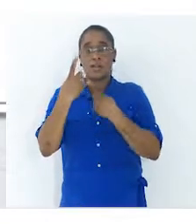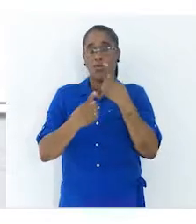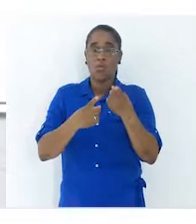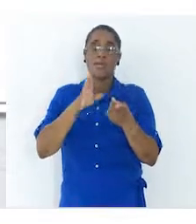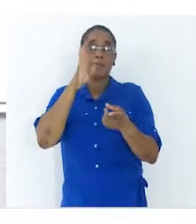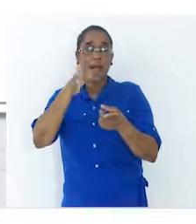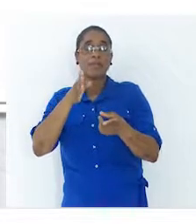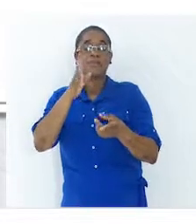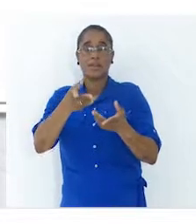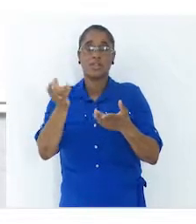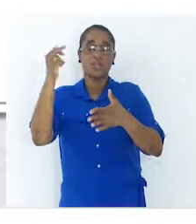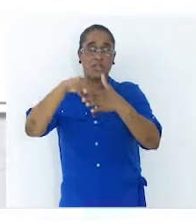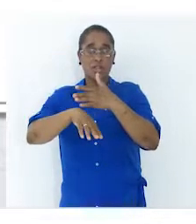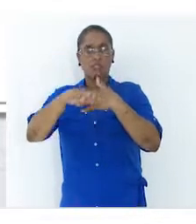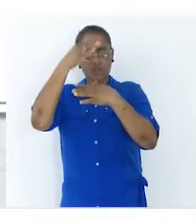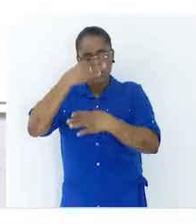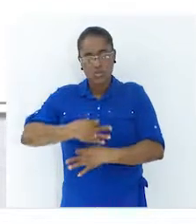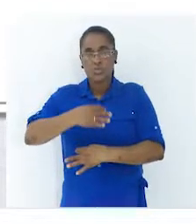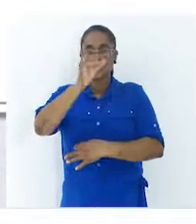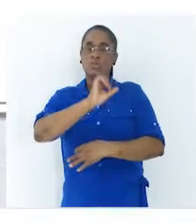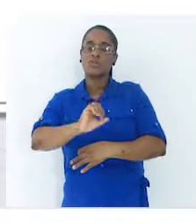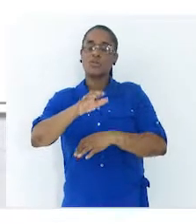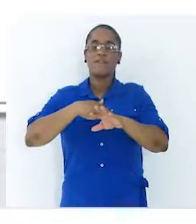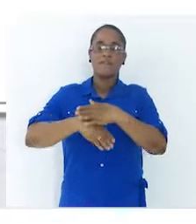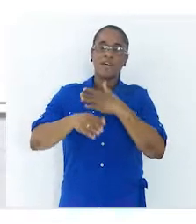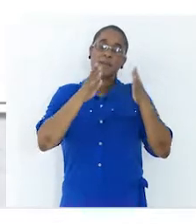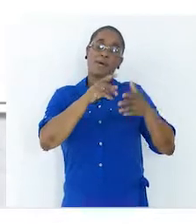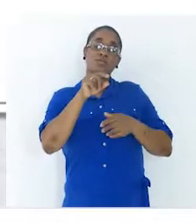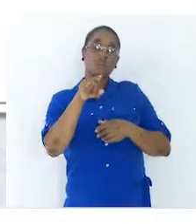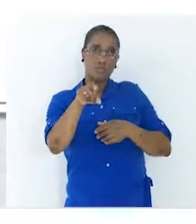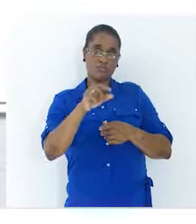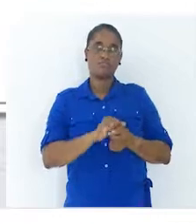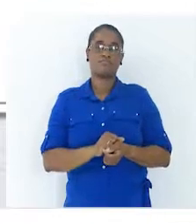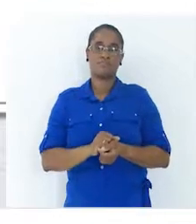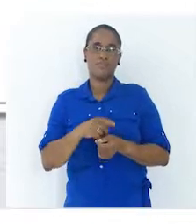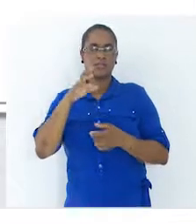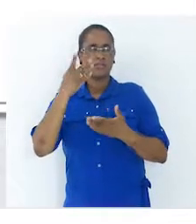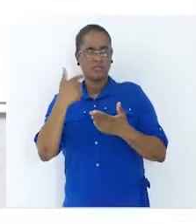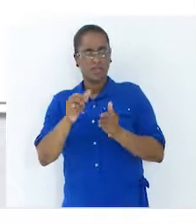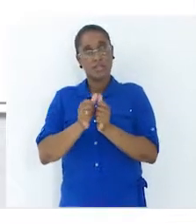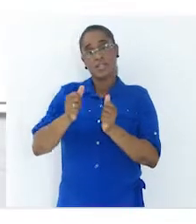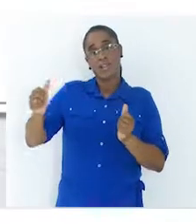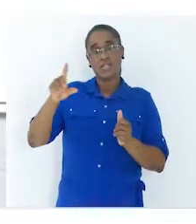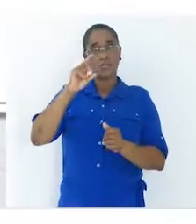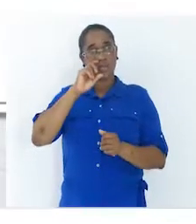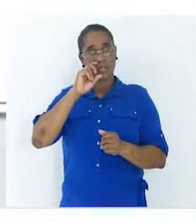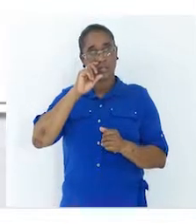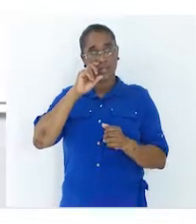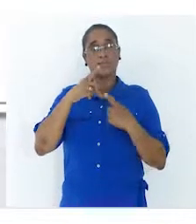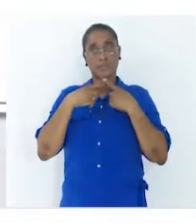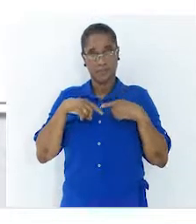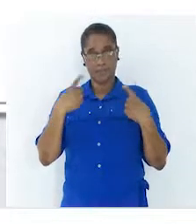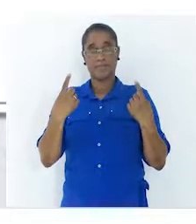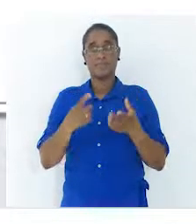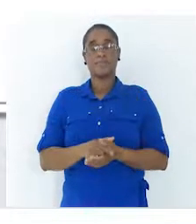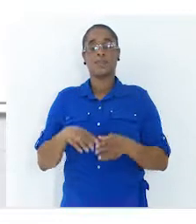práticas dentro da sua atitude. Faz a tua parte, mantém a distância de segurança recomendada, tanto a